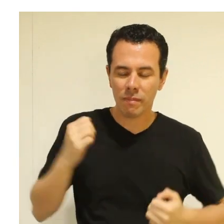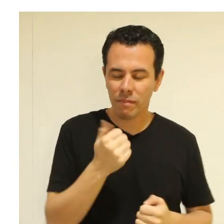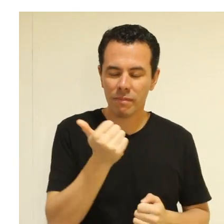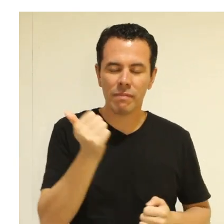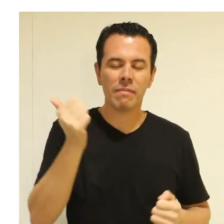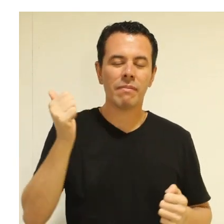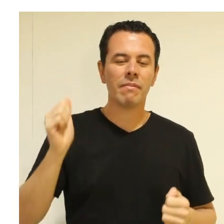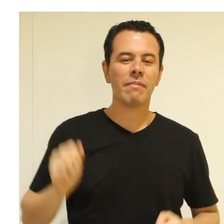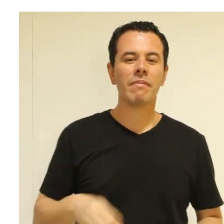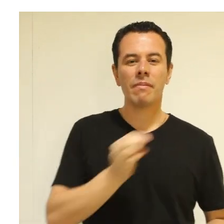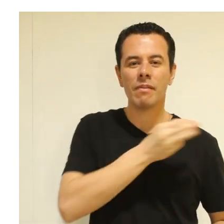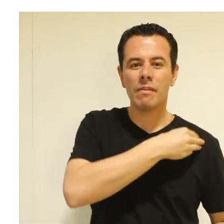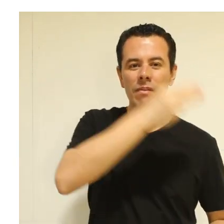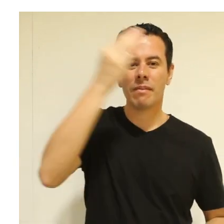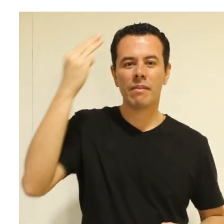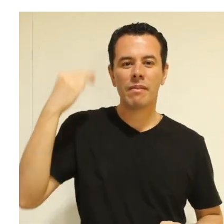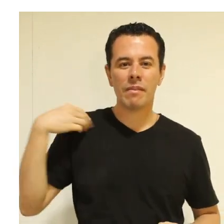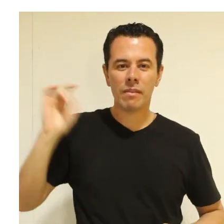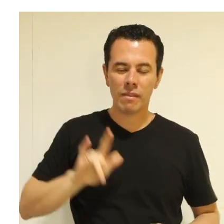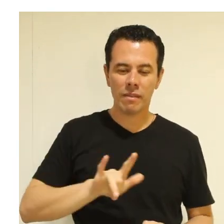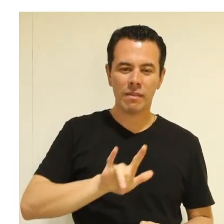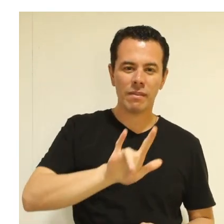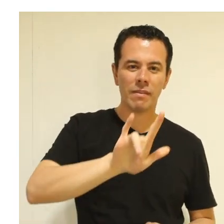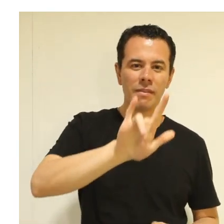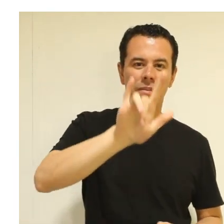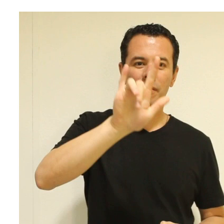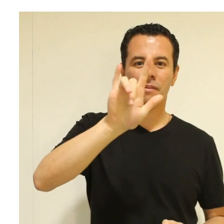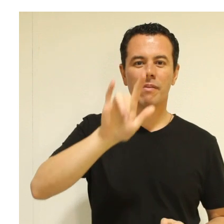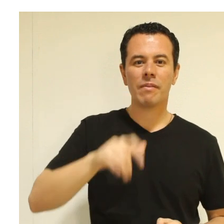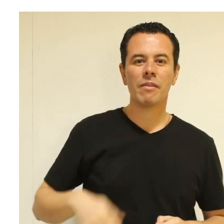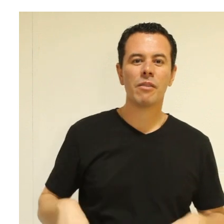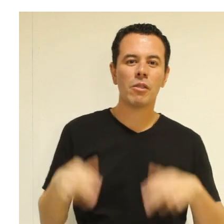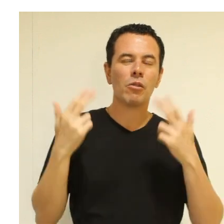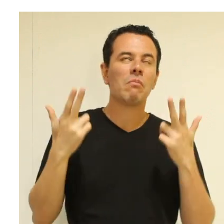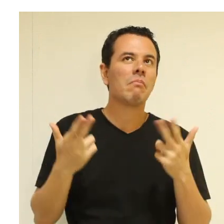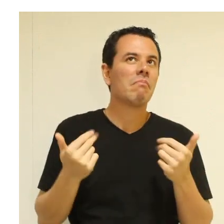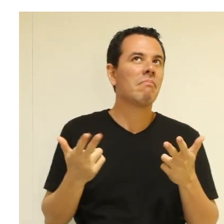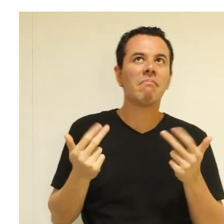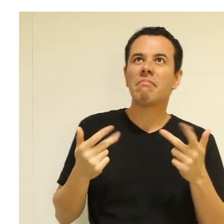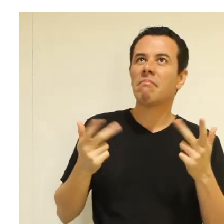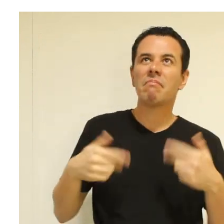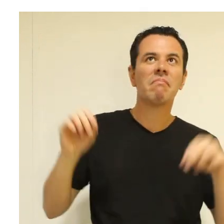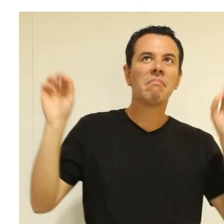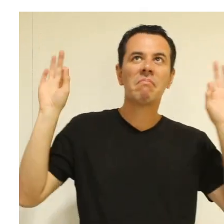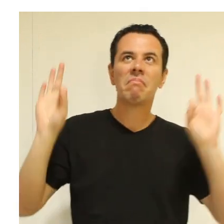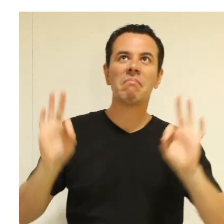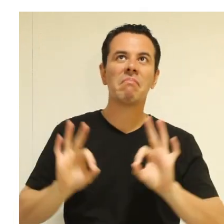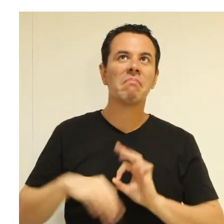quero bem, Maria do puro amor, igual a